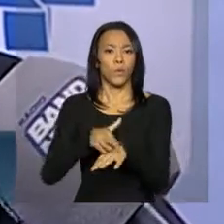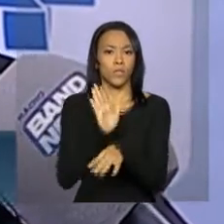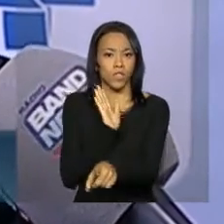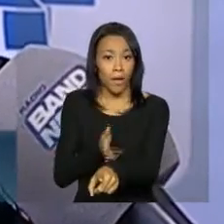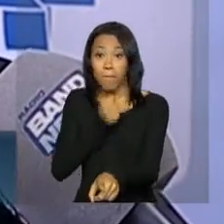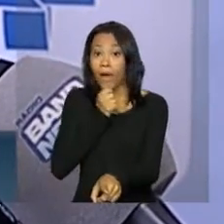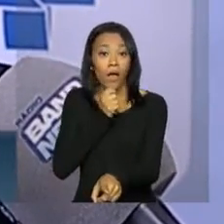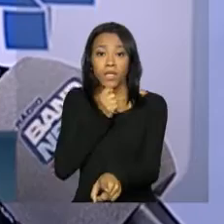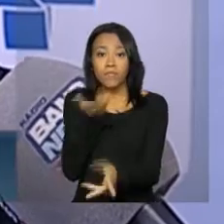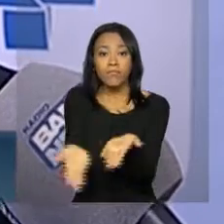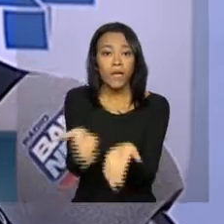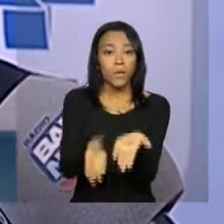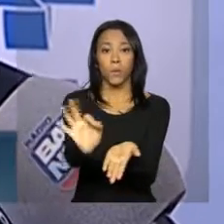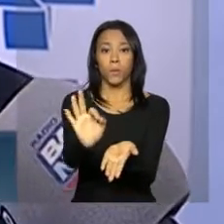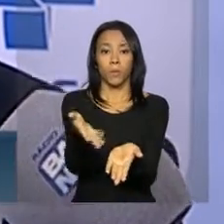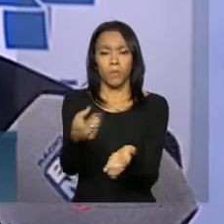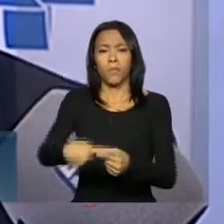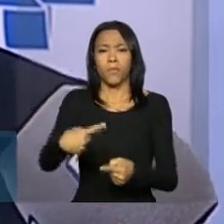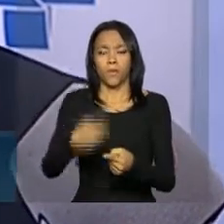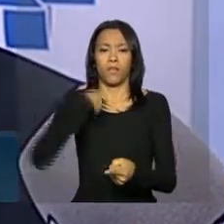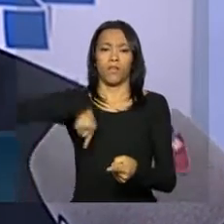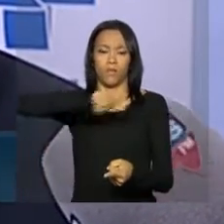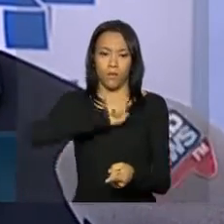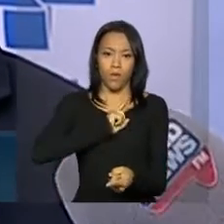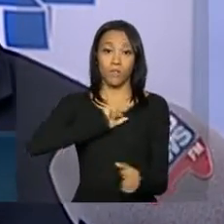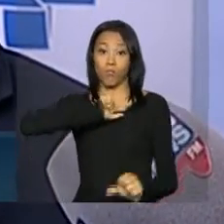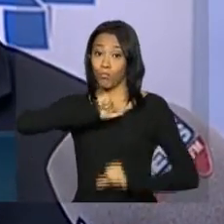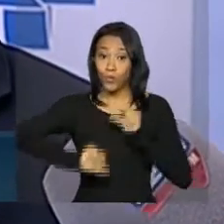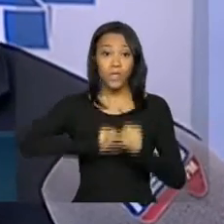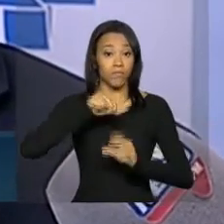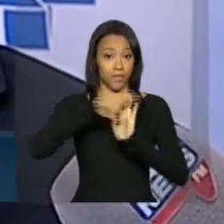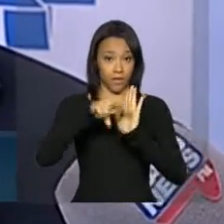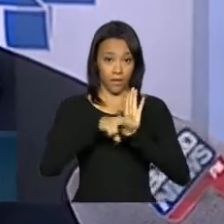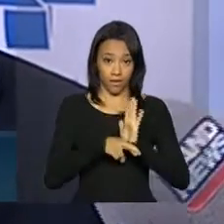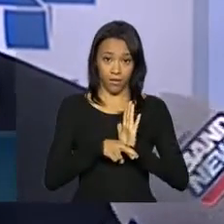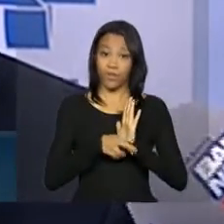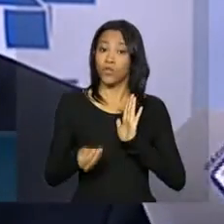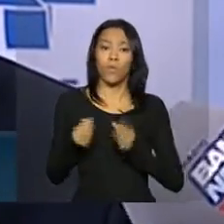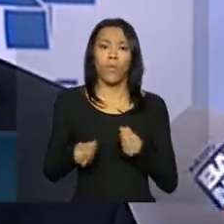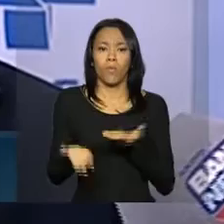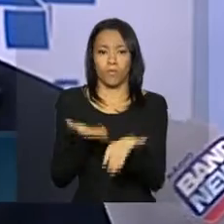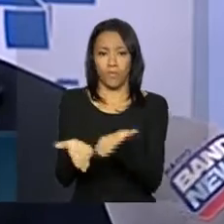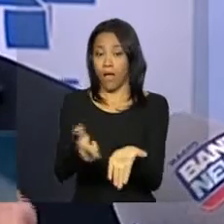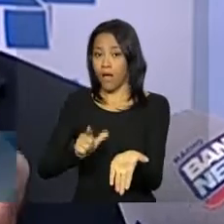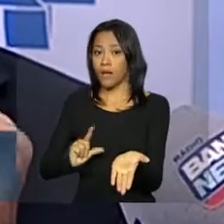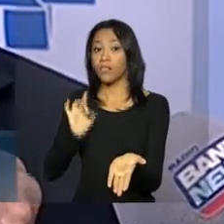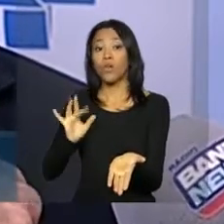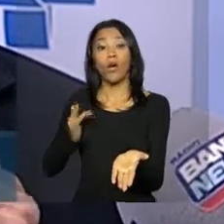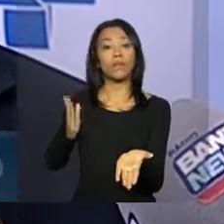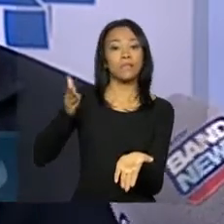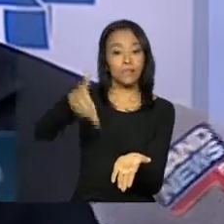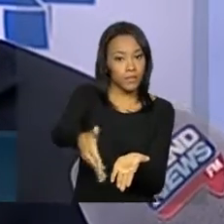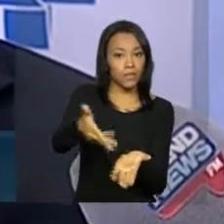estão fazendo o tratamento. Por quê? Porque nós mudamos a regra do tratamento. Antes, só se submetia